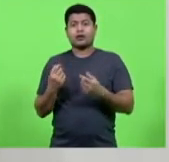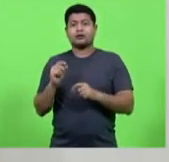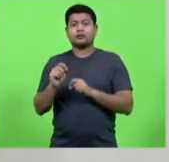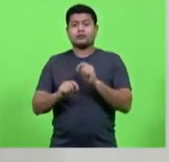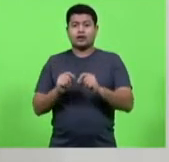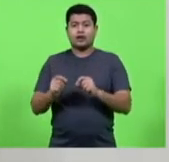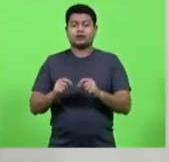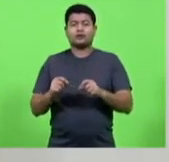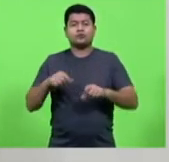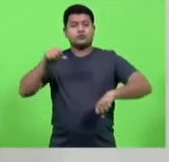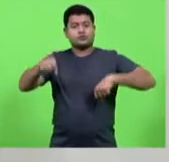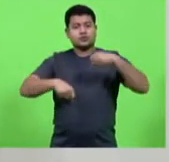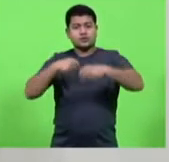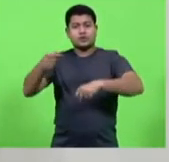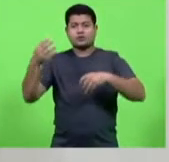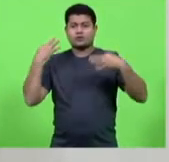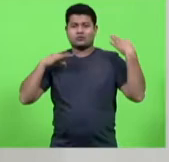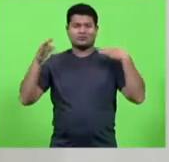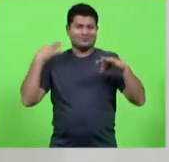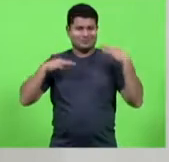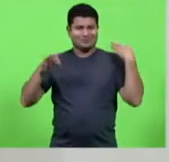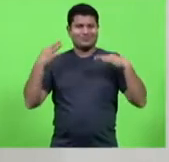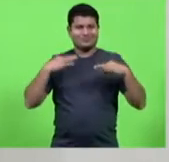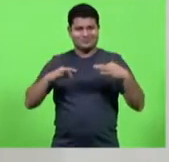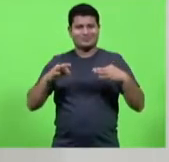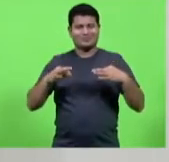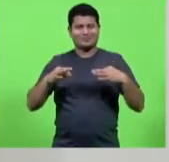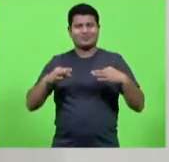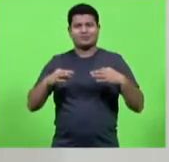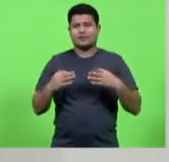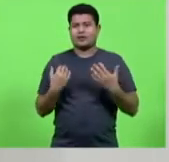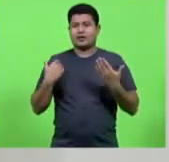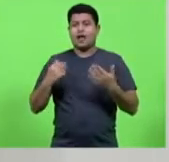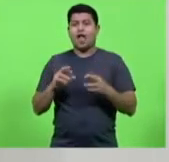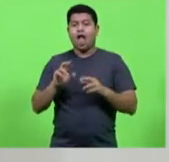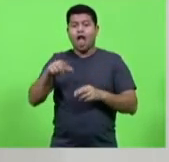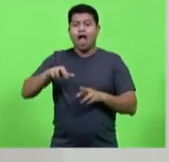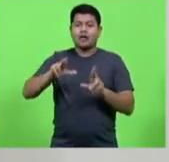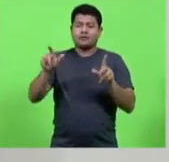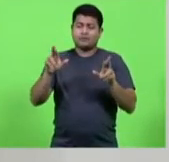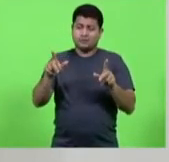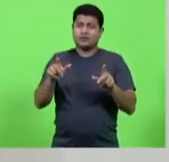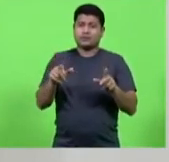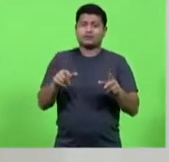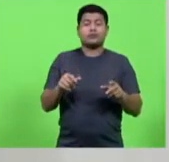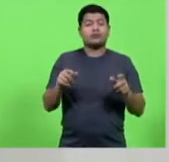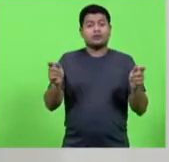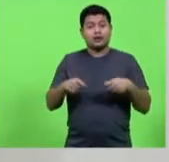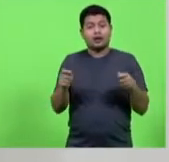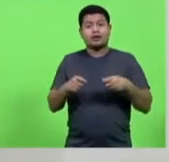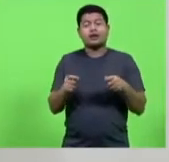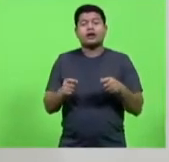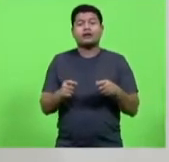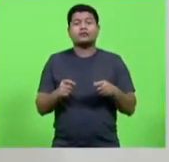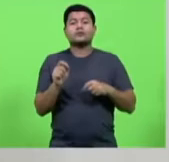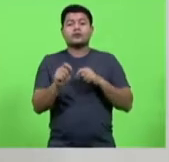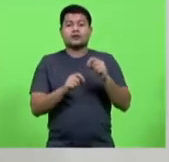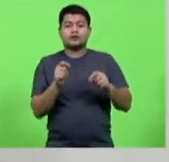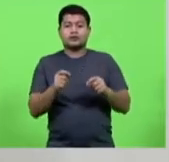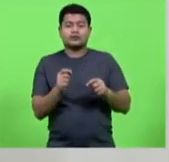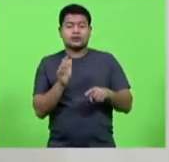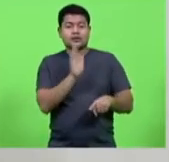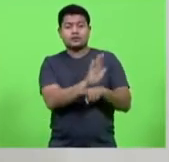em Santa Catarina. Uma diferente forma de fazer turismo que proporciona com que as pessoas